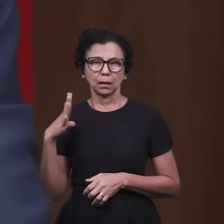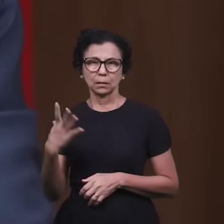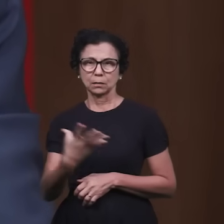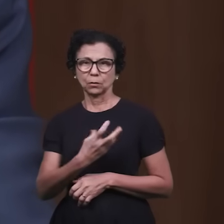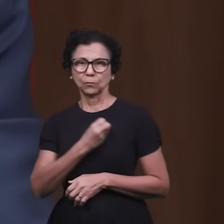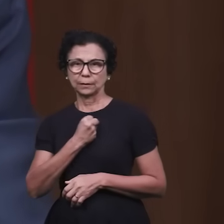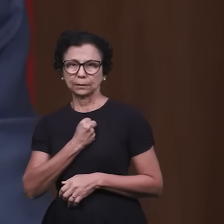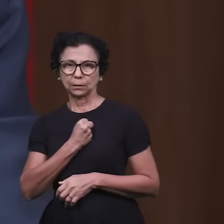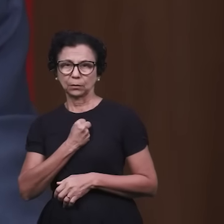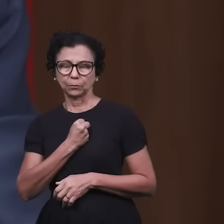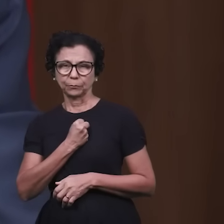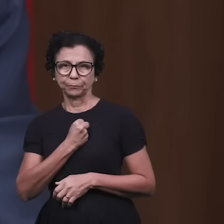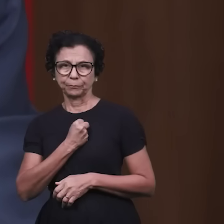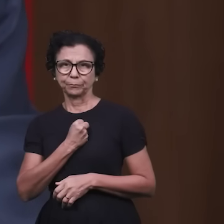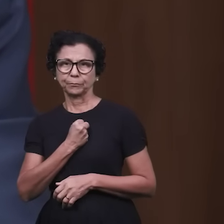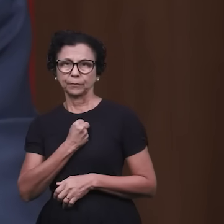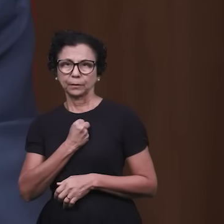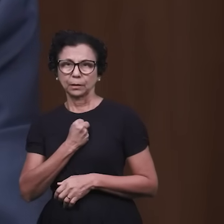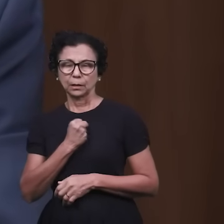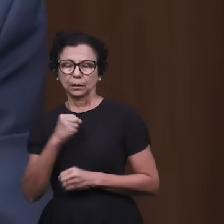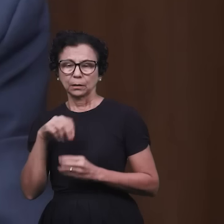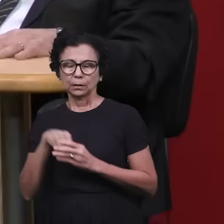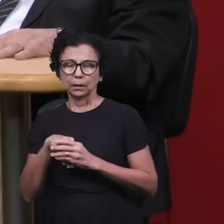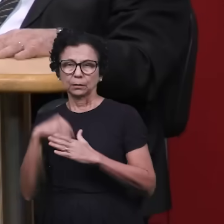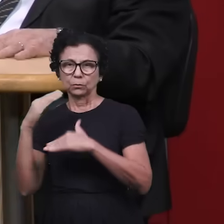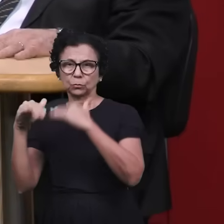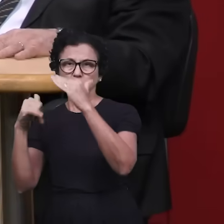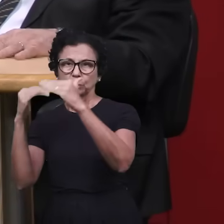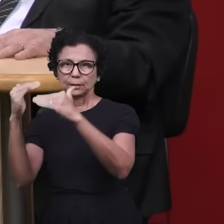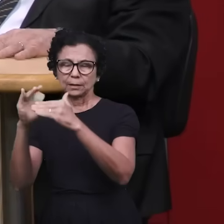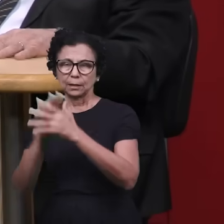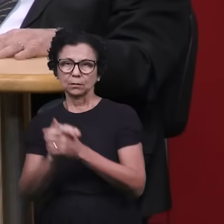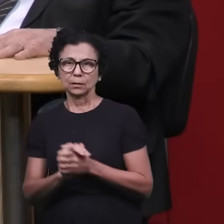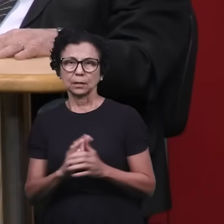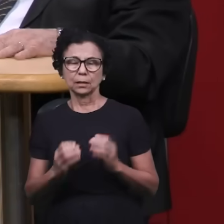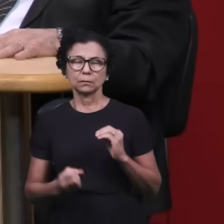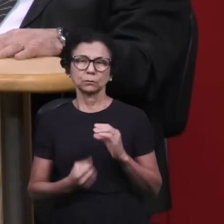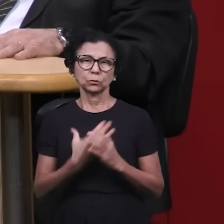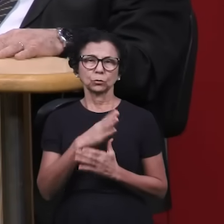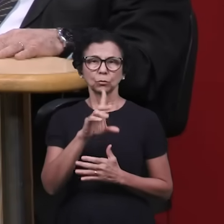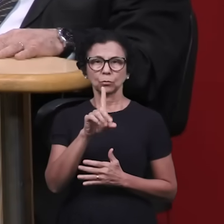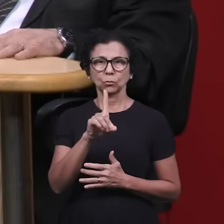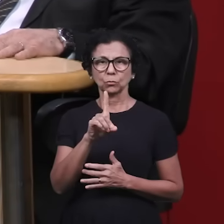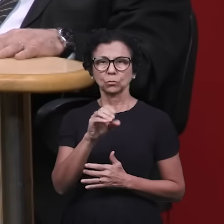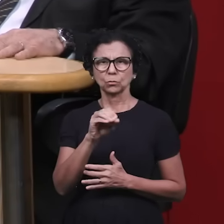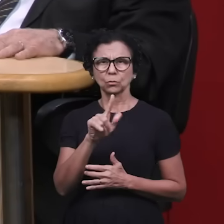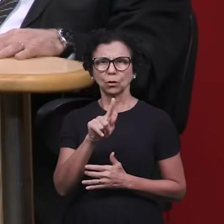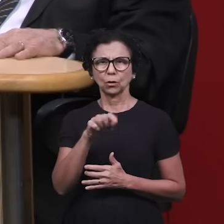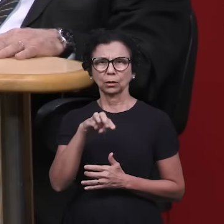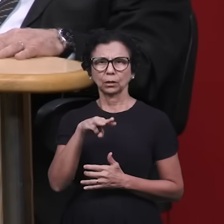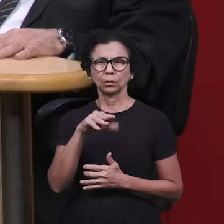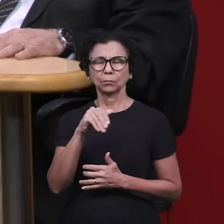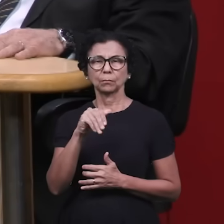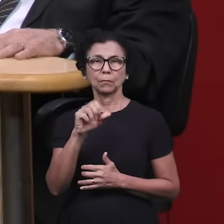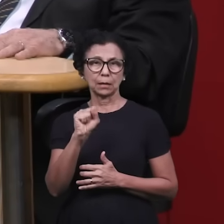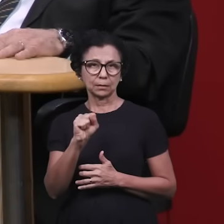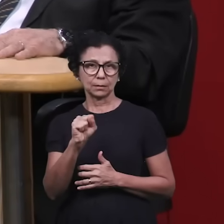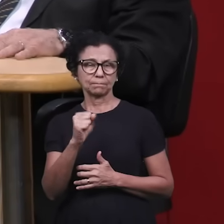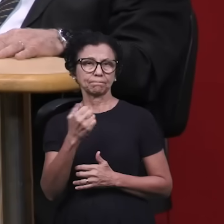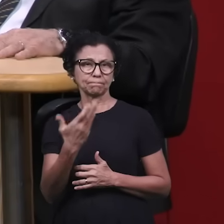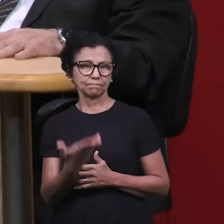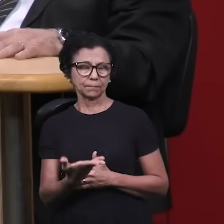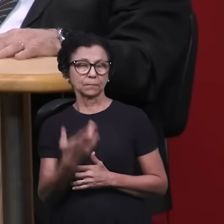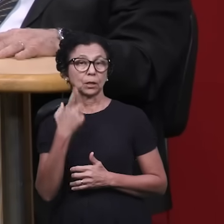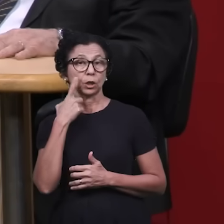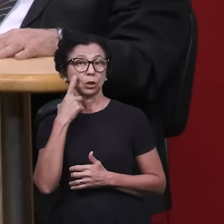Não podia. Exemplo, é daí que surgiram os dogmas, né? Por exemplo, isso que eu